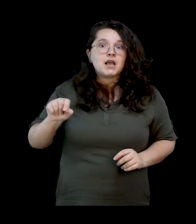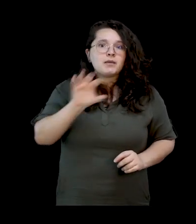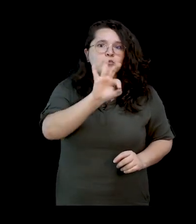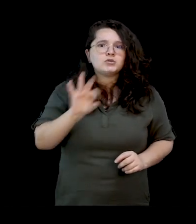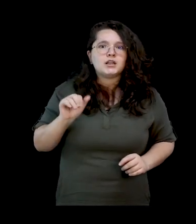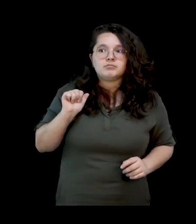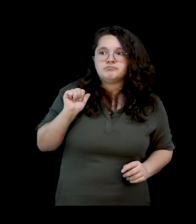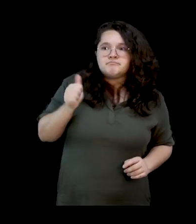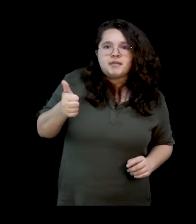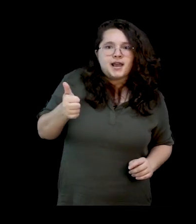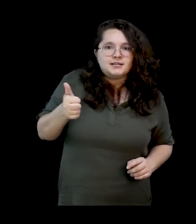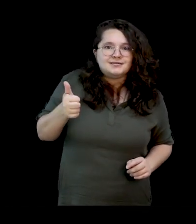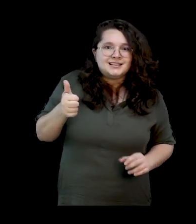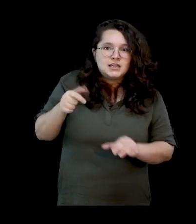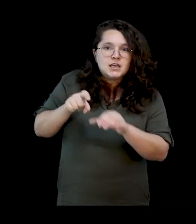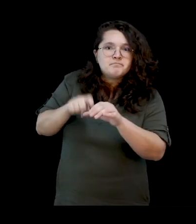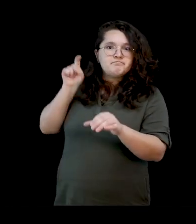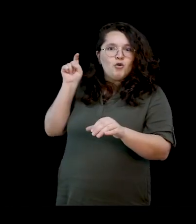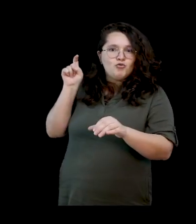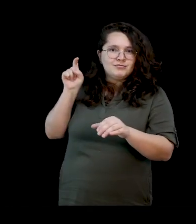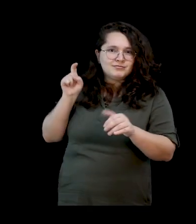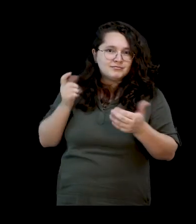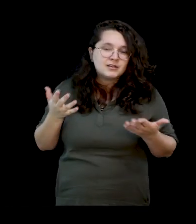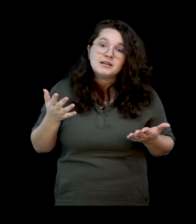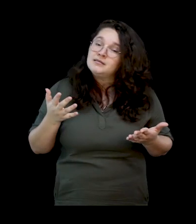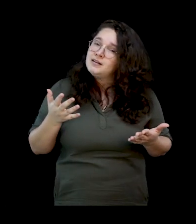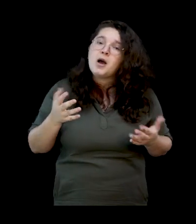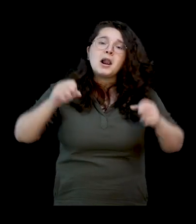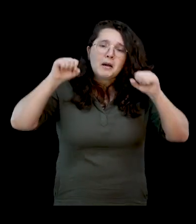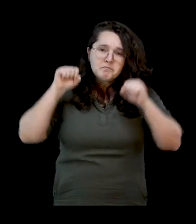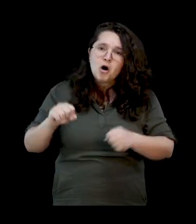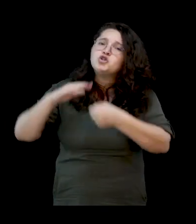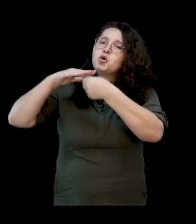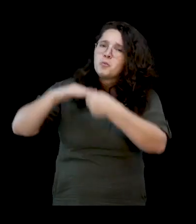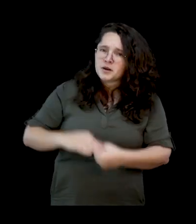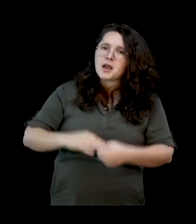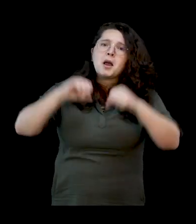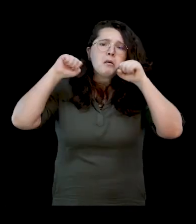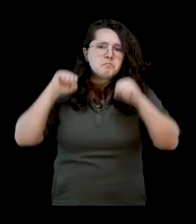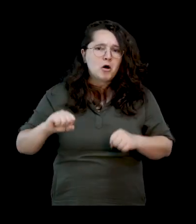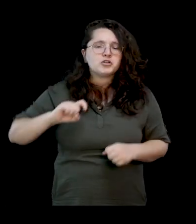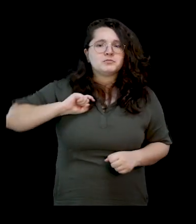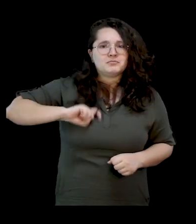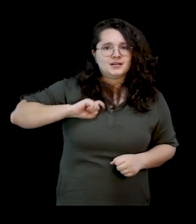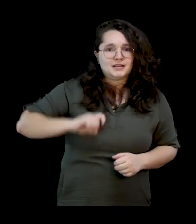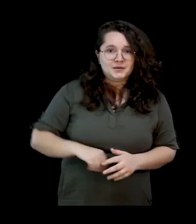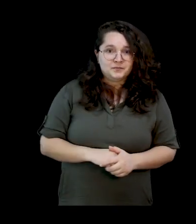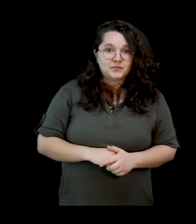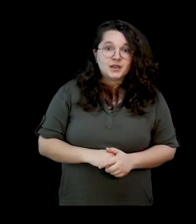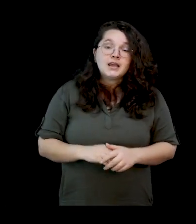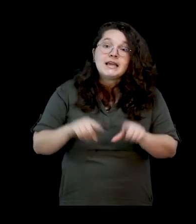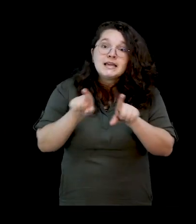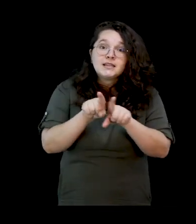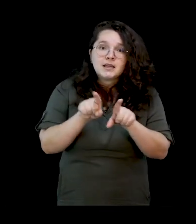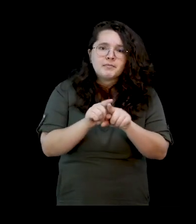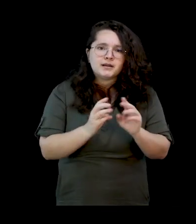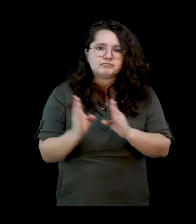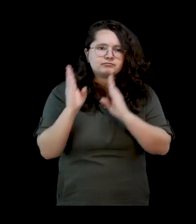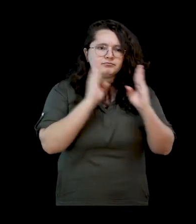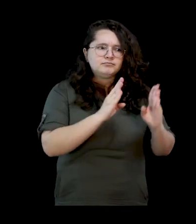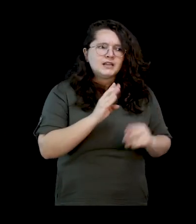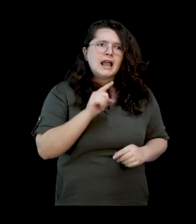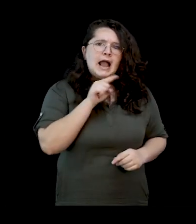do bem, ela não é necessariamente emancipadora, a cultura pode ser opressiva, ela pode ser perversa, e negar o